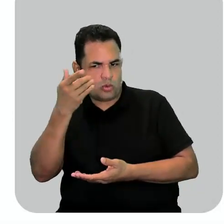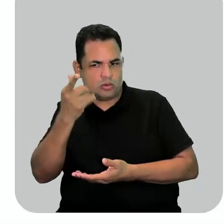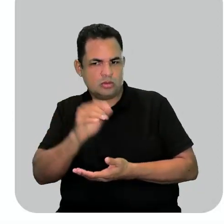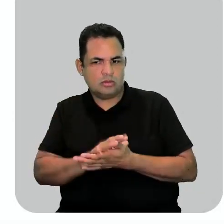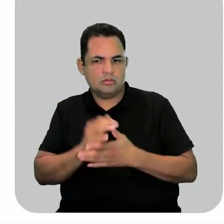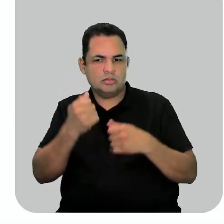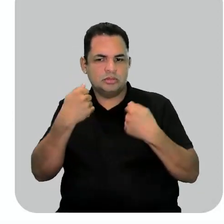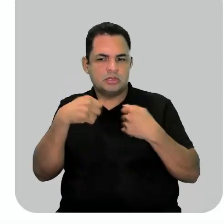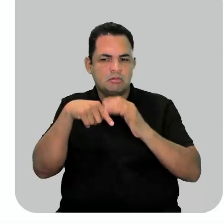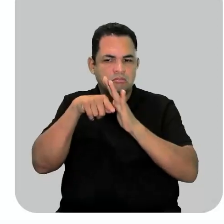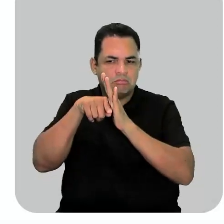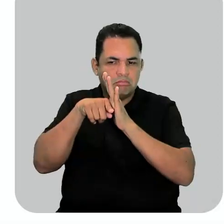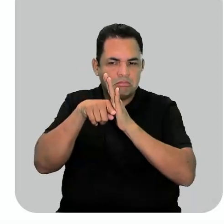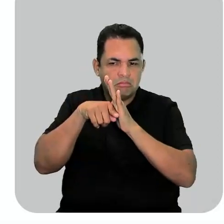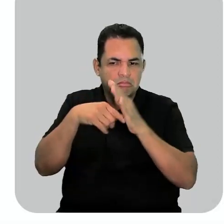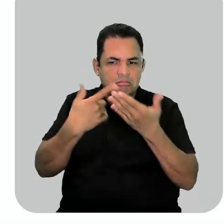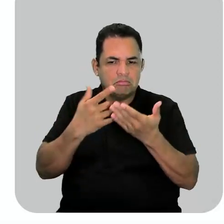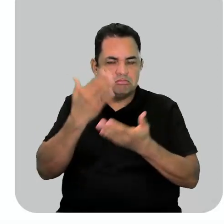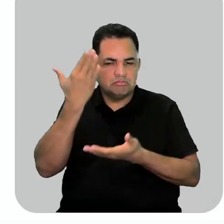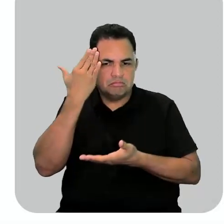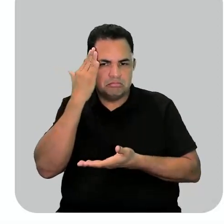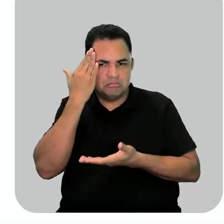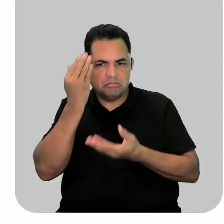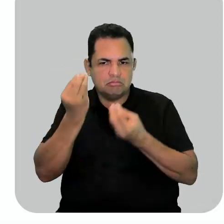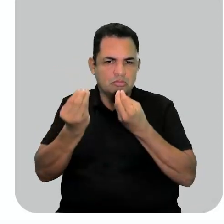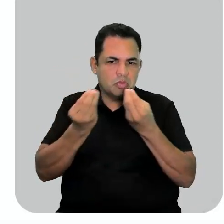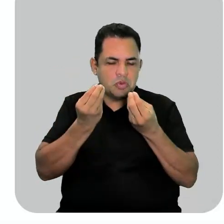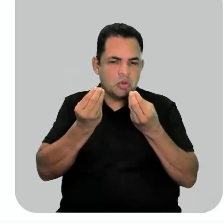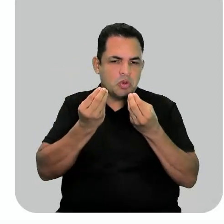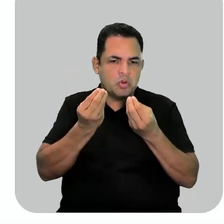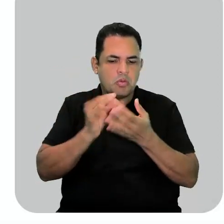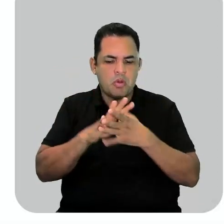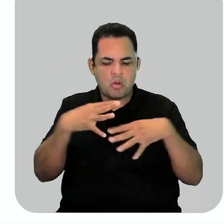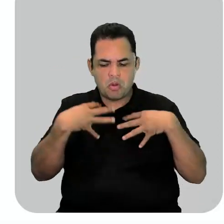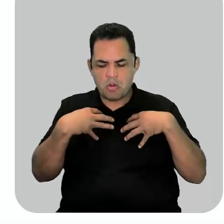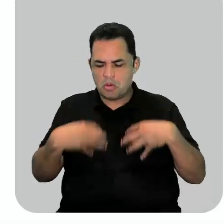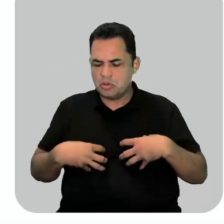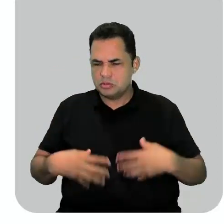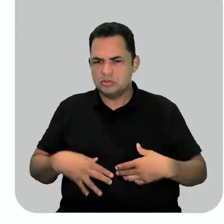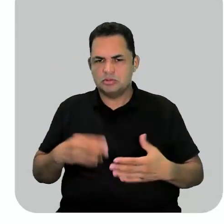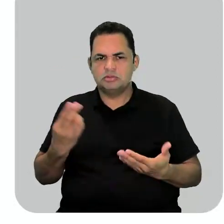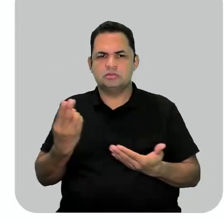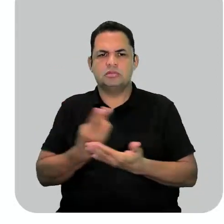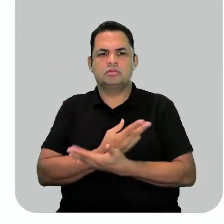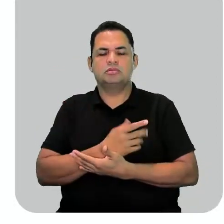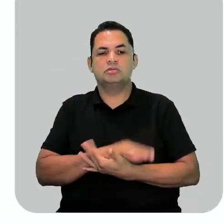estar pesquisando isso aí, para você entender como que seu organismo funciona, viu?